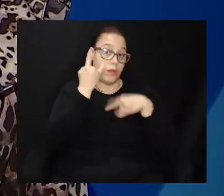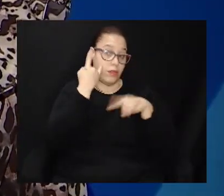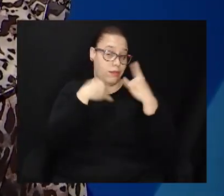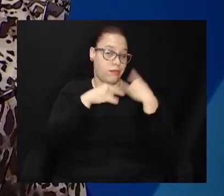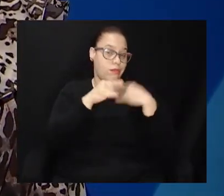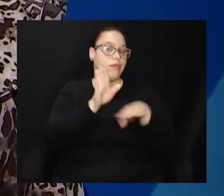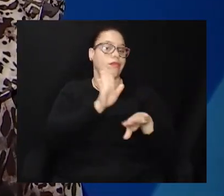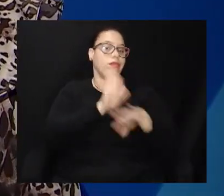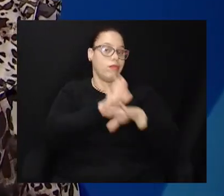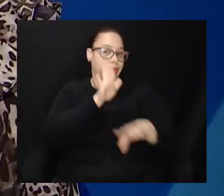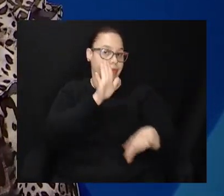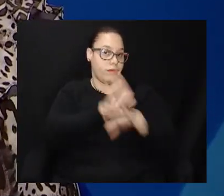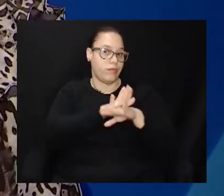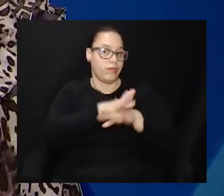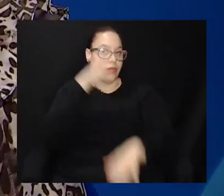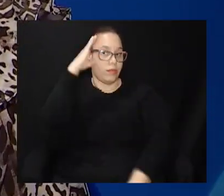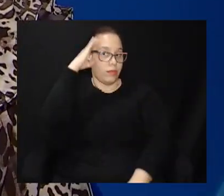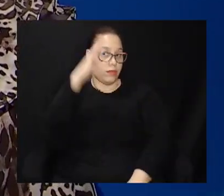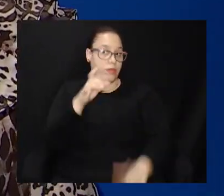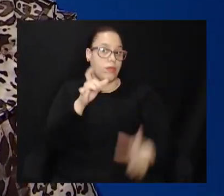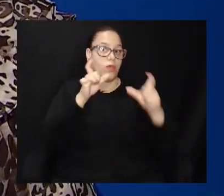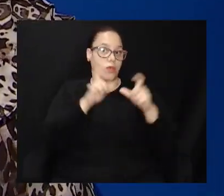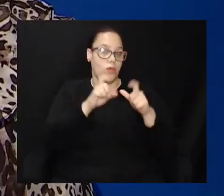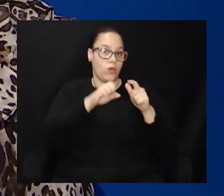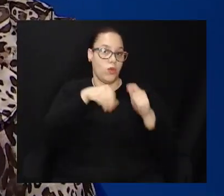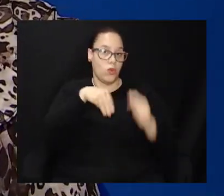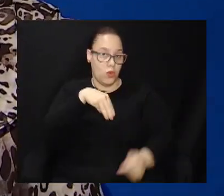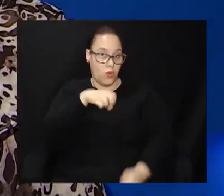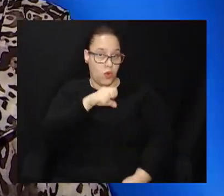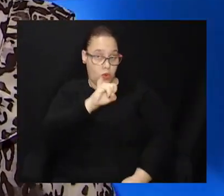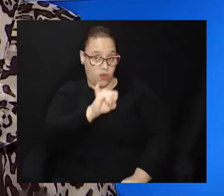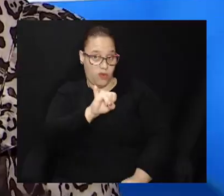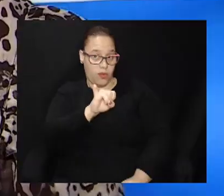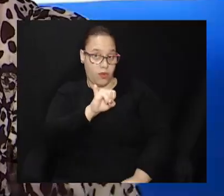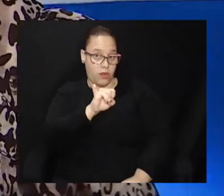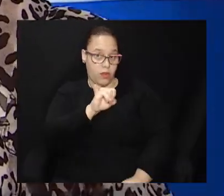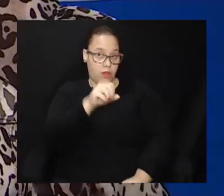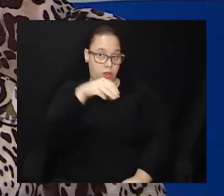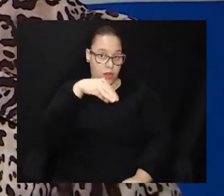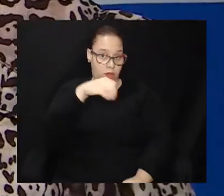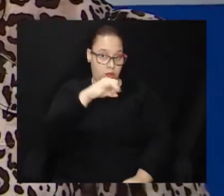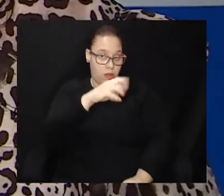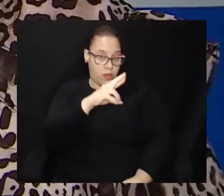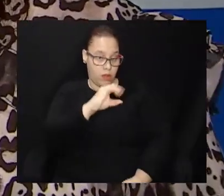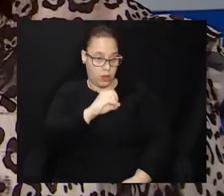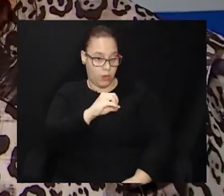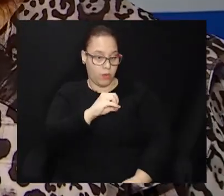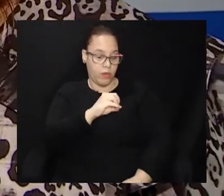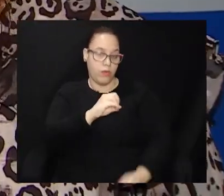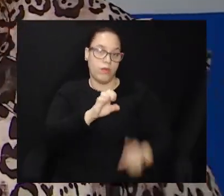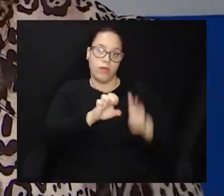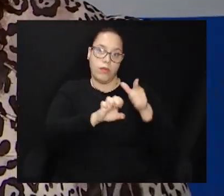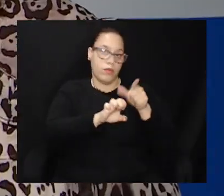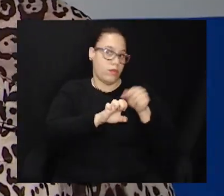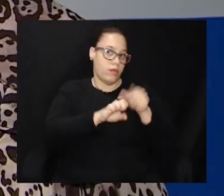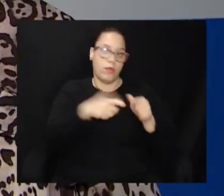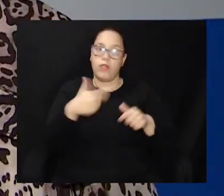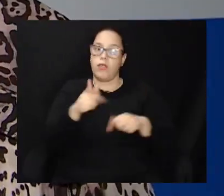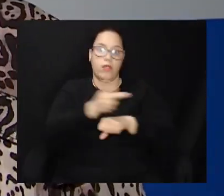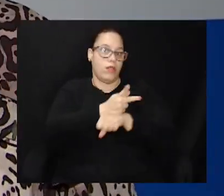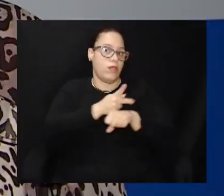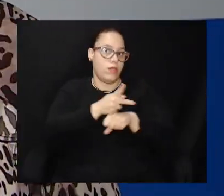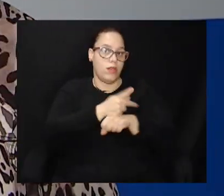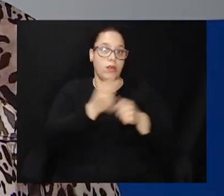empreendedores, principalmente os pequenos empreendedores, né? O microempreendedor individual, né? Que às vezes ele não tem onde procurar, não tem um recurso,